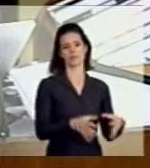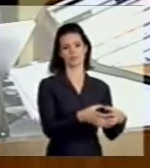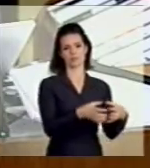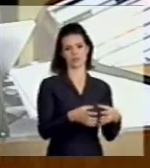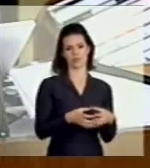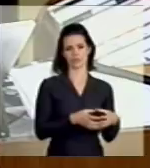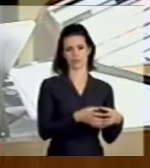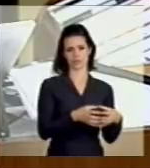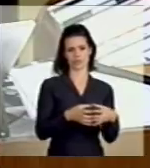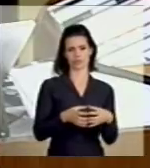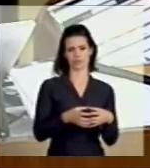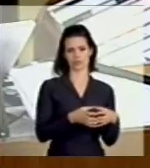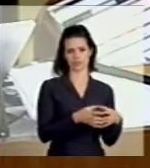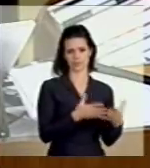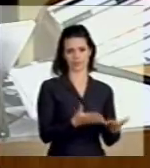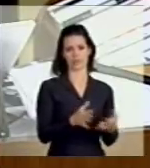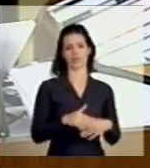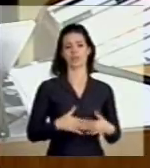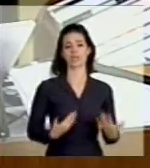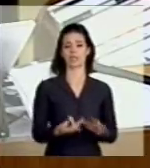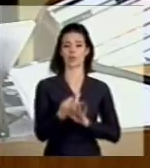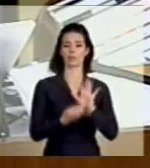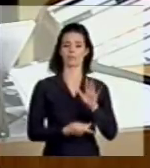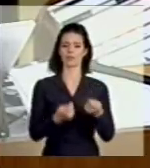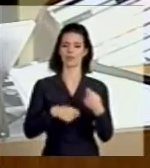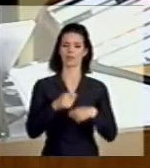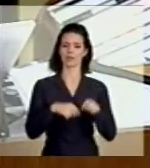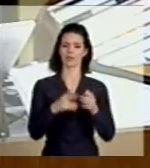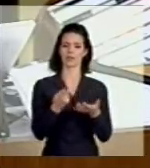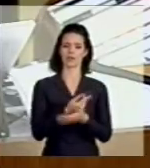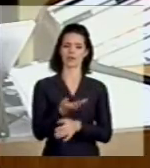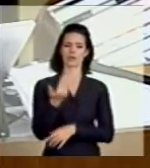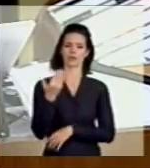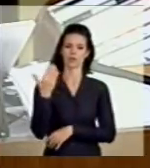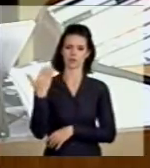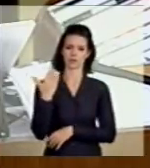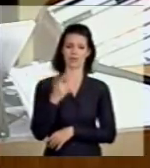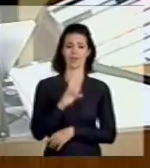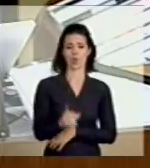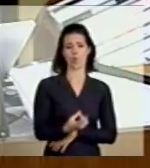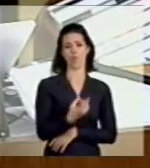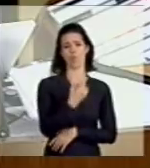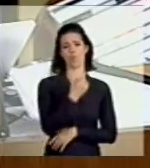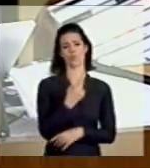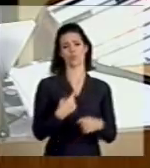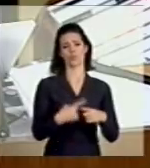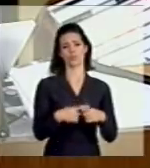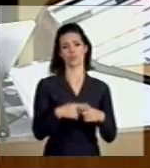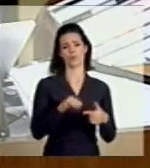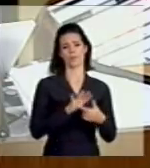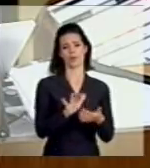expurgos inflacionários decorrentes de planos econômicos heterodoxos, nesse aspecto foi excepcional por consistir em exemplo